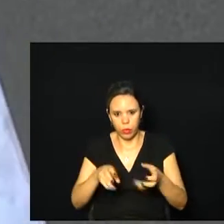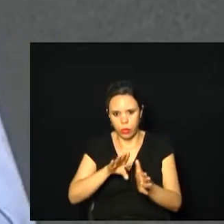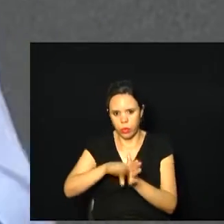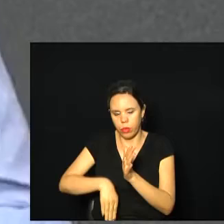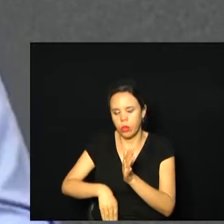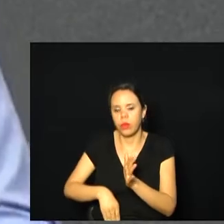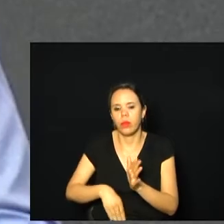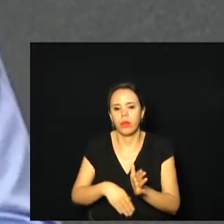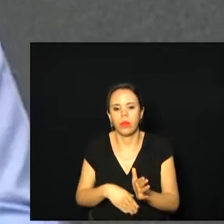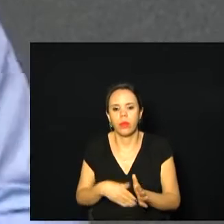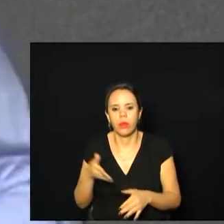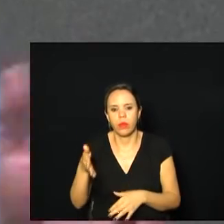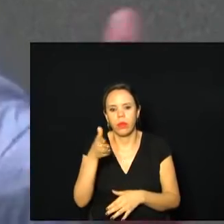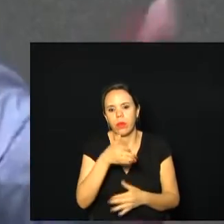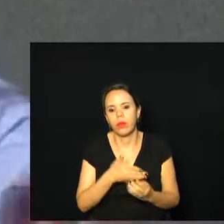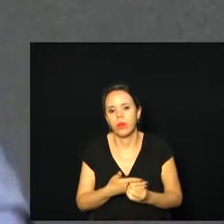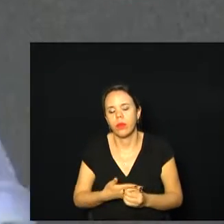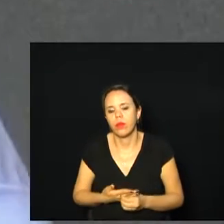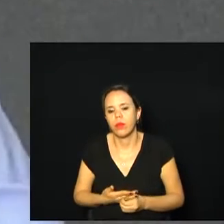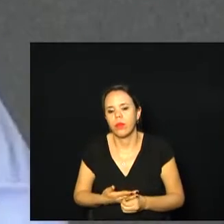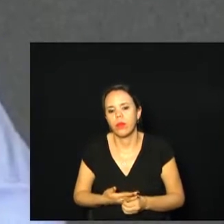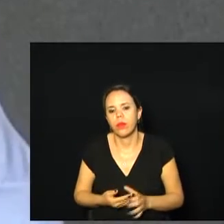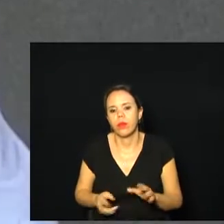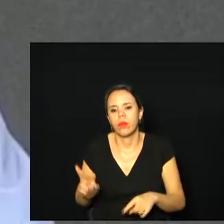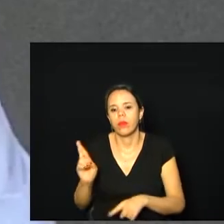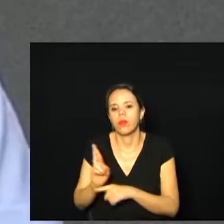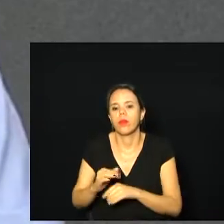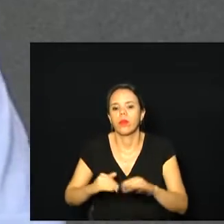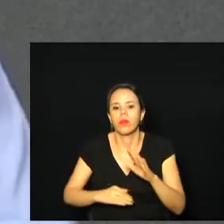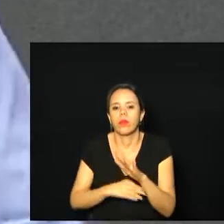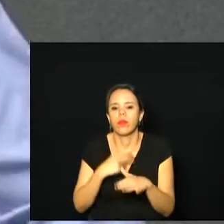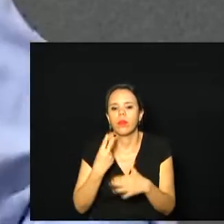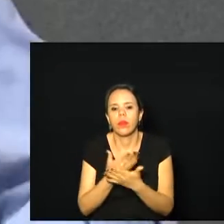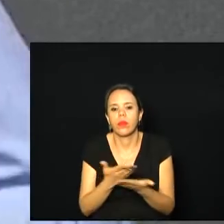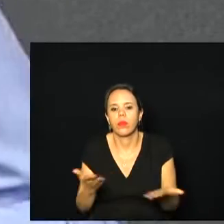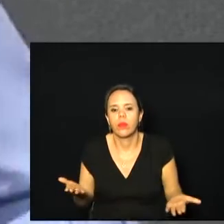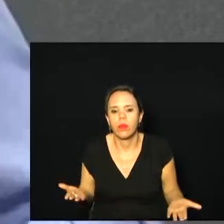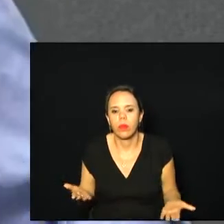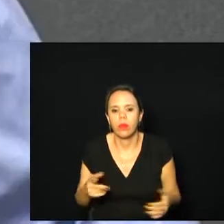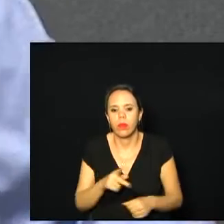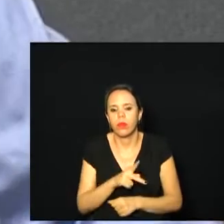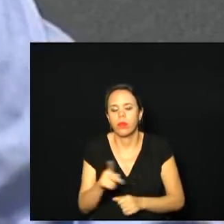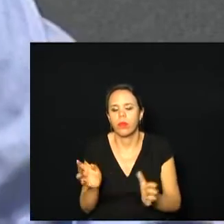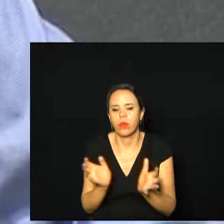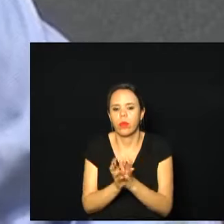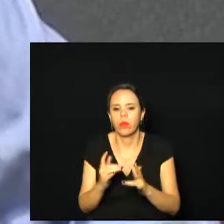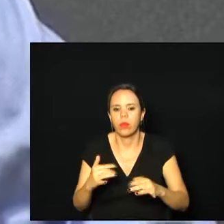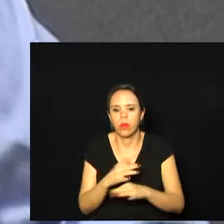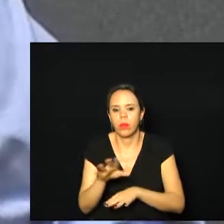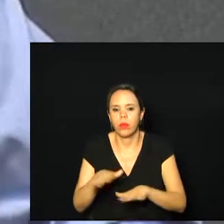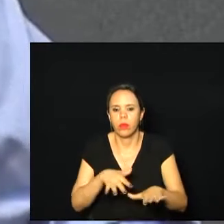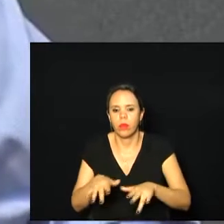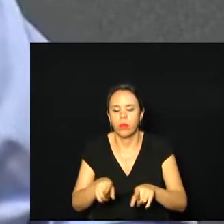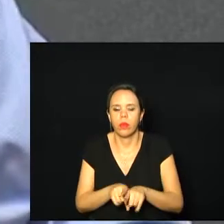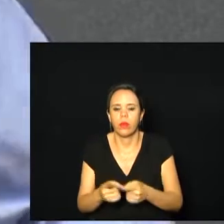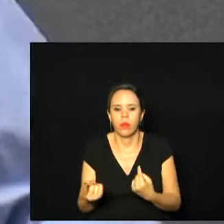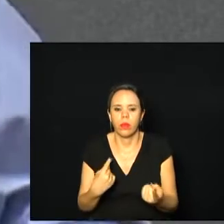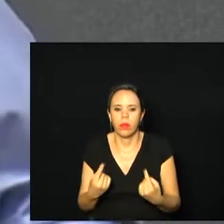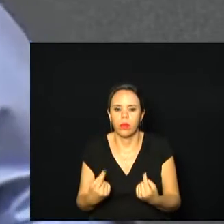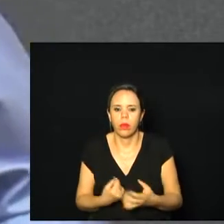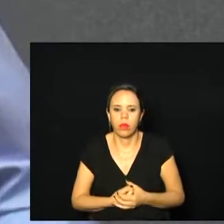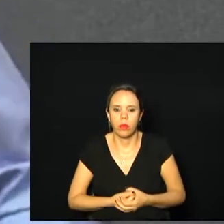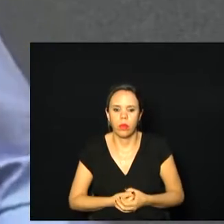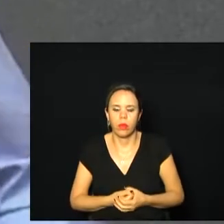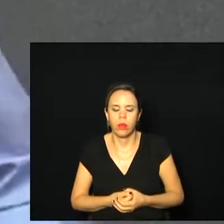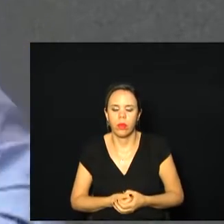motos de circulação. Então, aqui representando a Câmara de Vereadores, como presidente da Comissão de Mobilidade Urbana e Planejamento